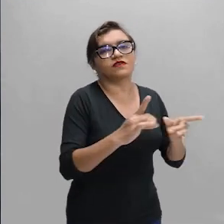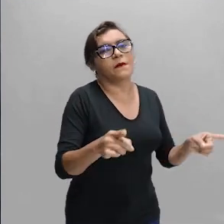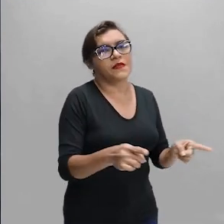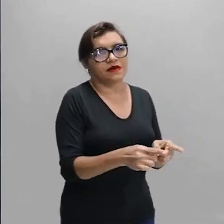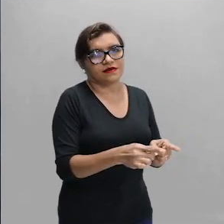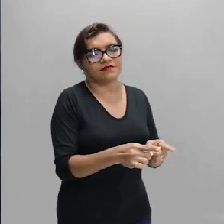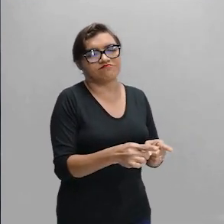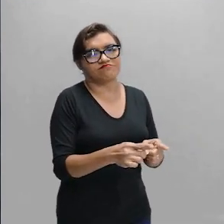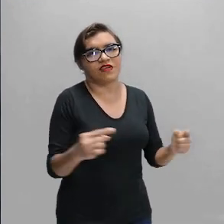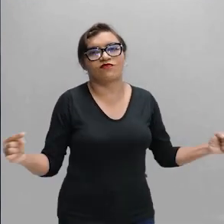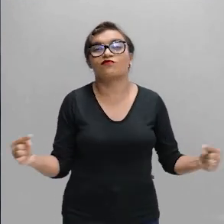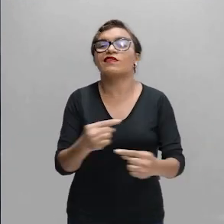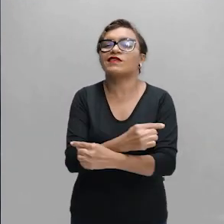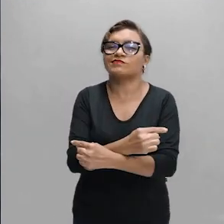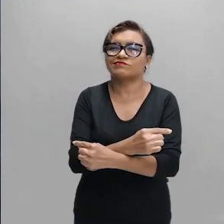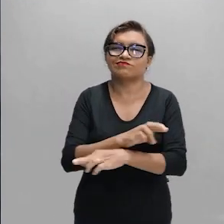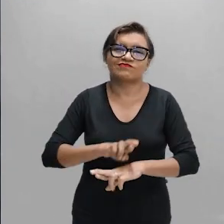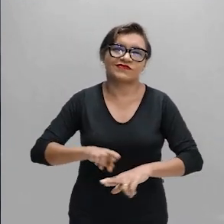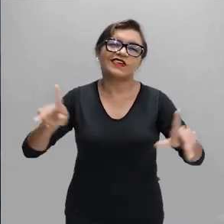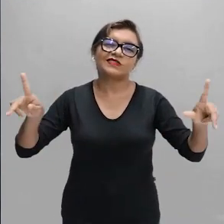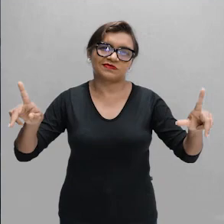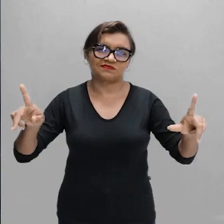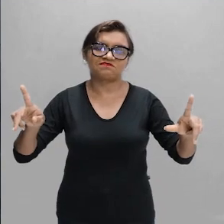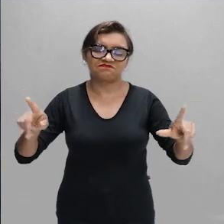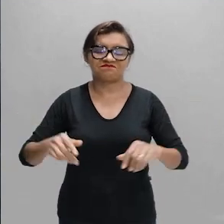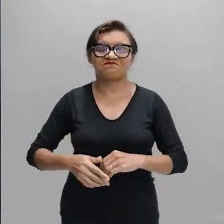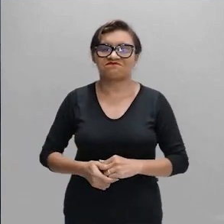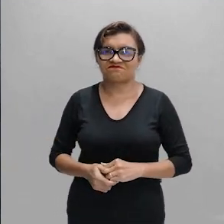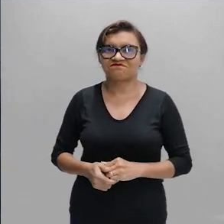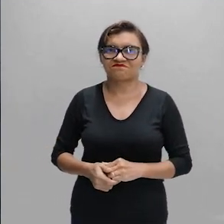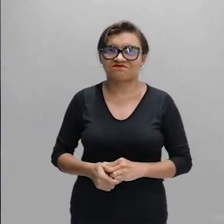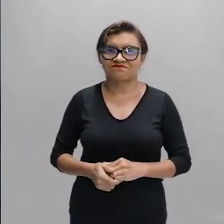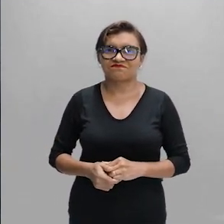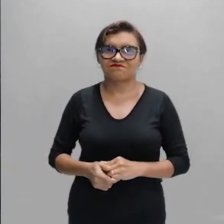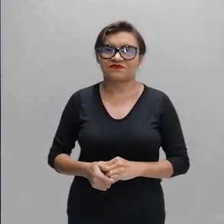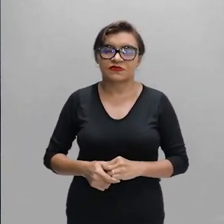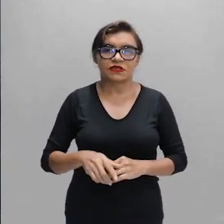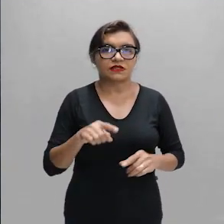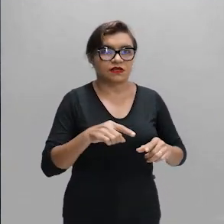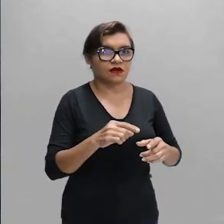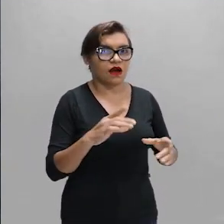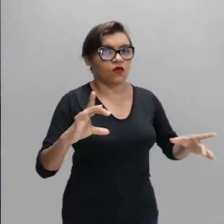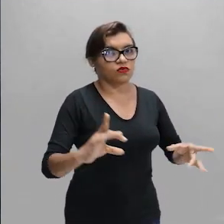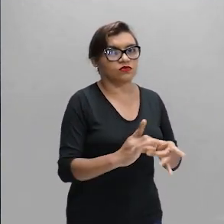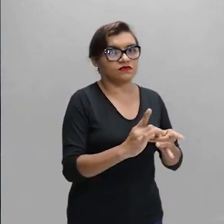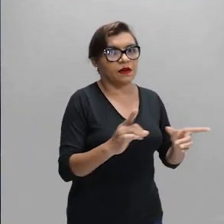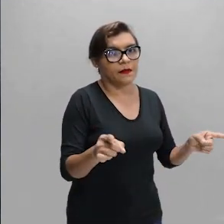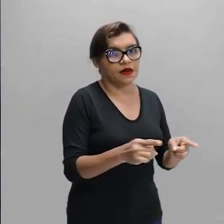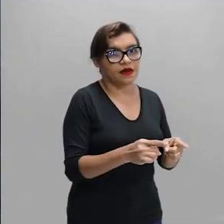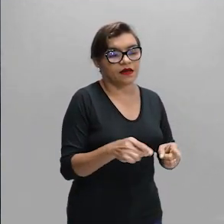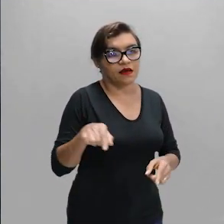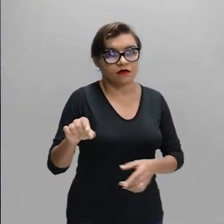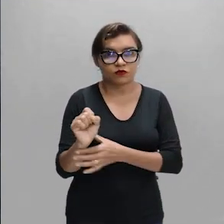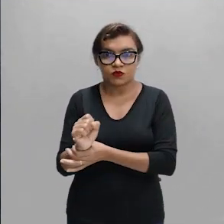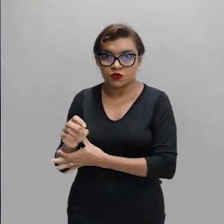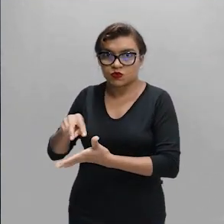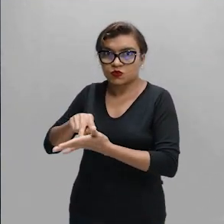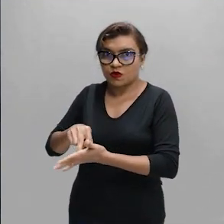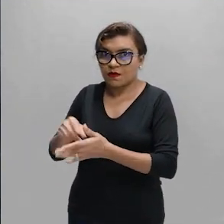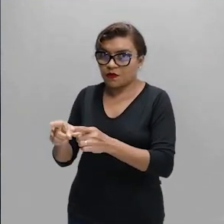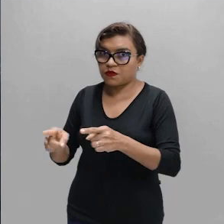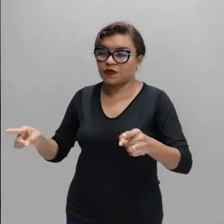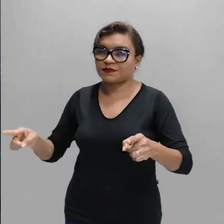inversamente proporcionais. Se a condutividade é pequena, o material é um isolante. Se